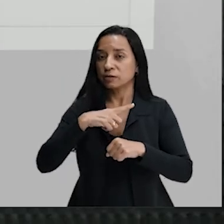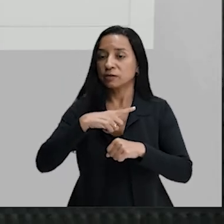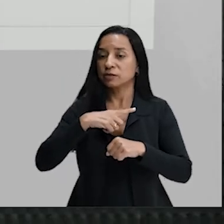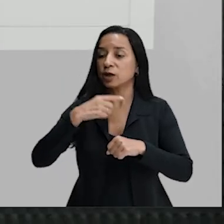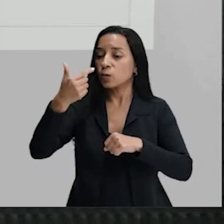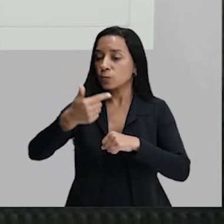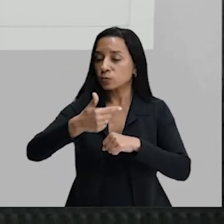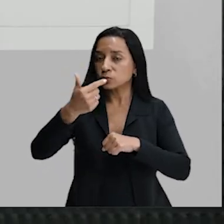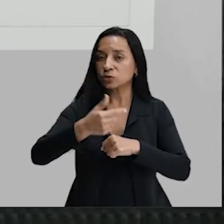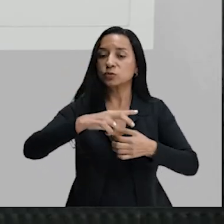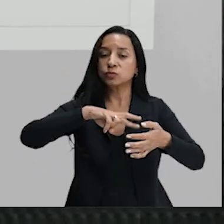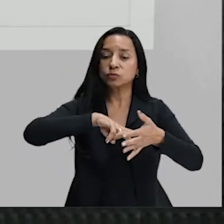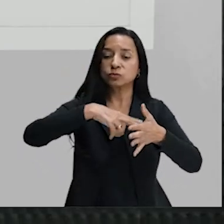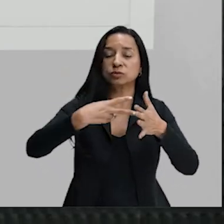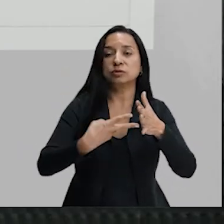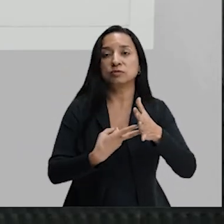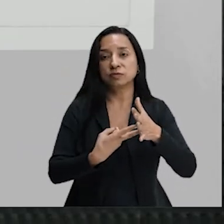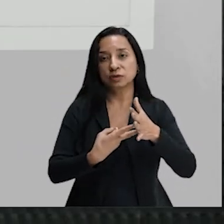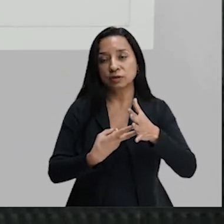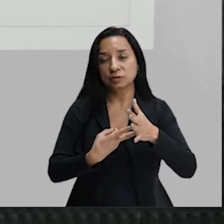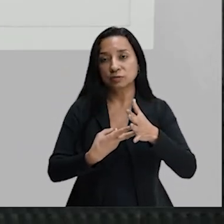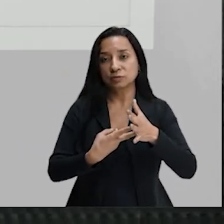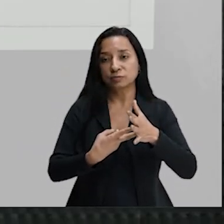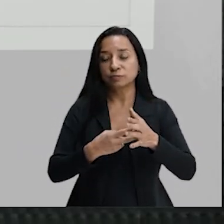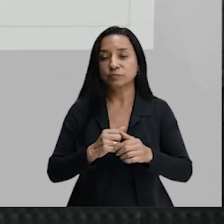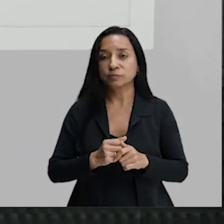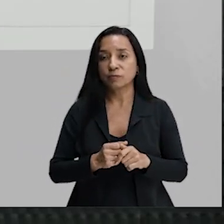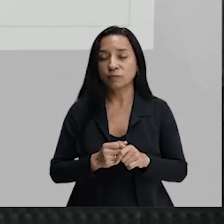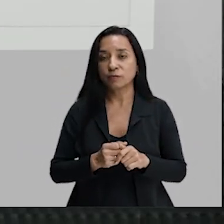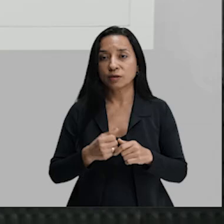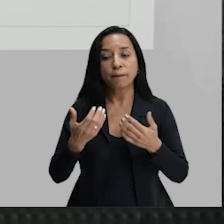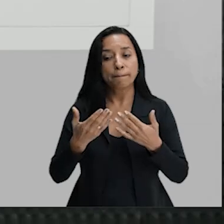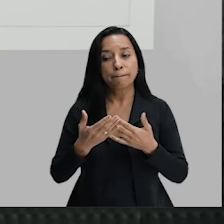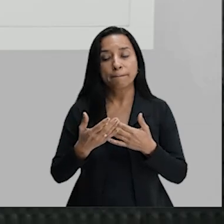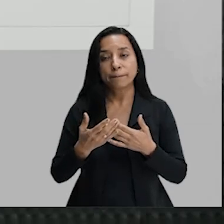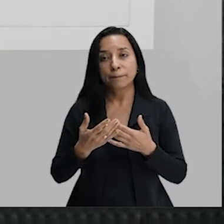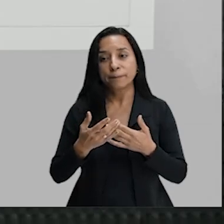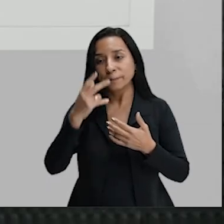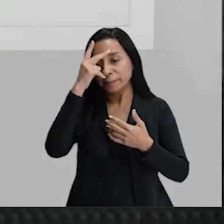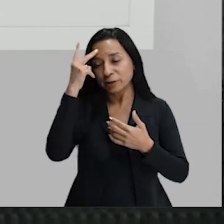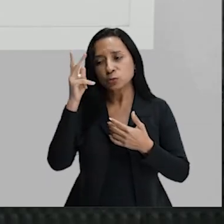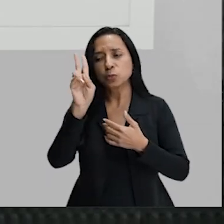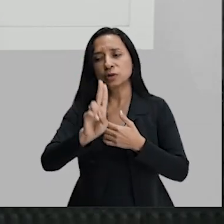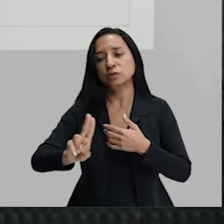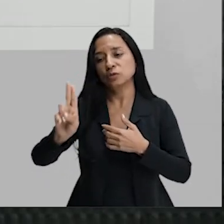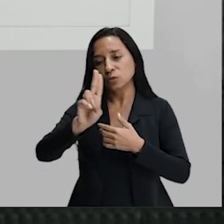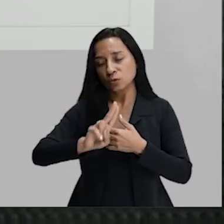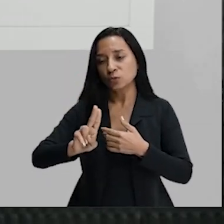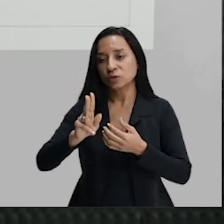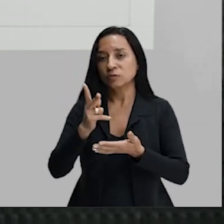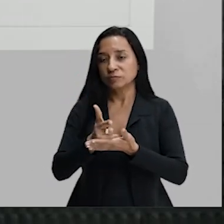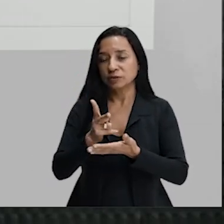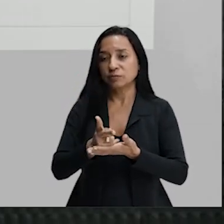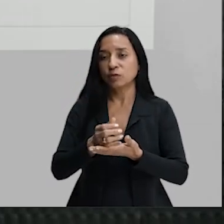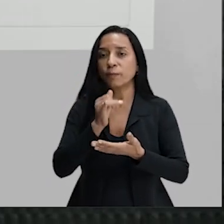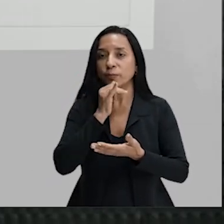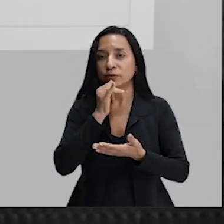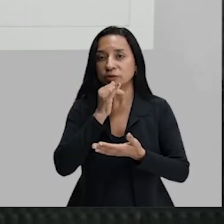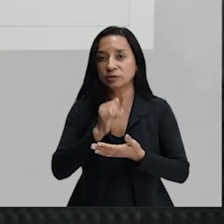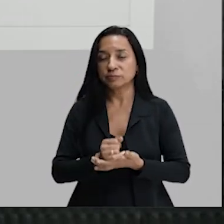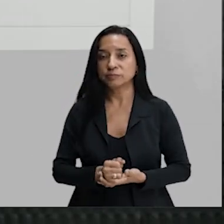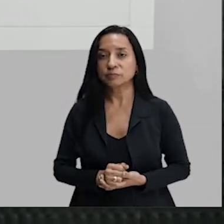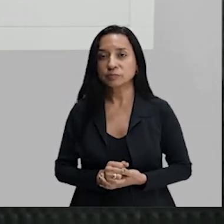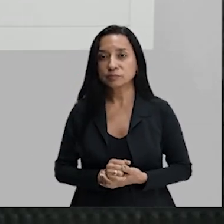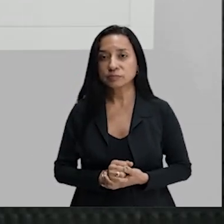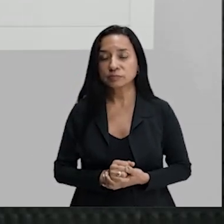não podemos nos furtar a falar do segundo sentido, que para muitos é o mais utilizado. A crítica filosófica é